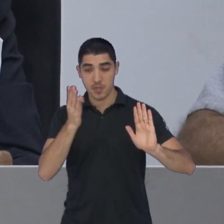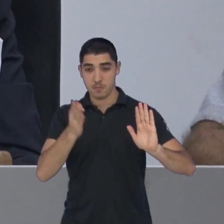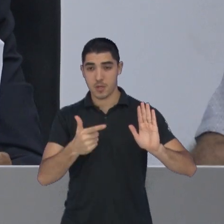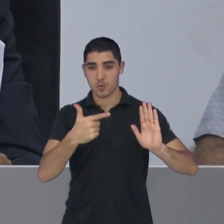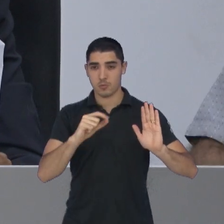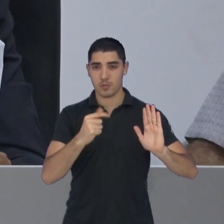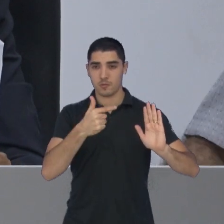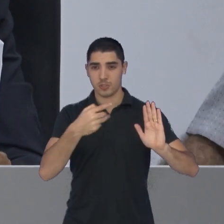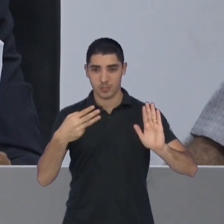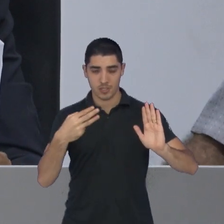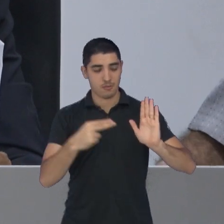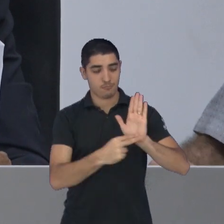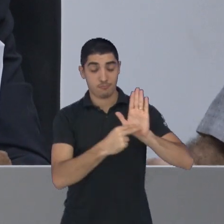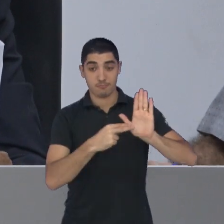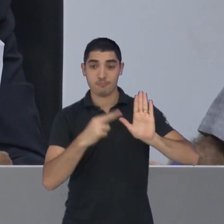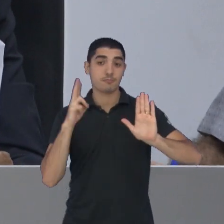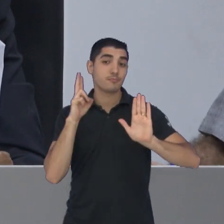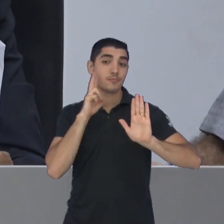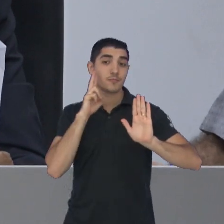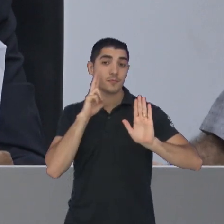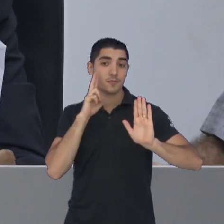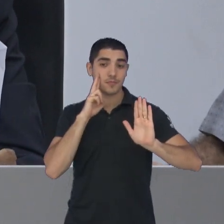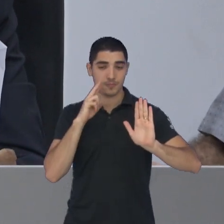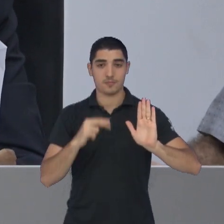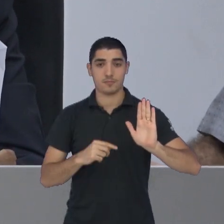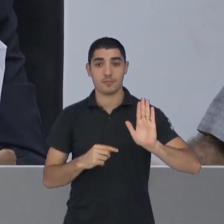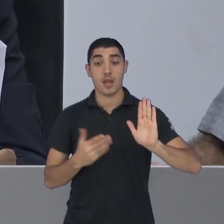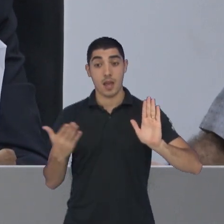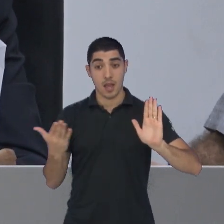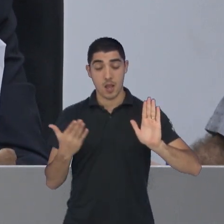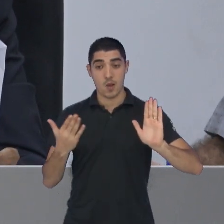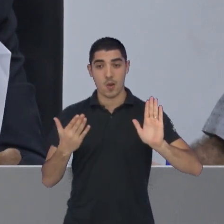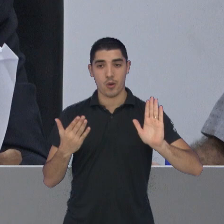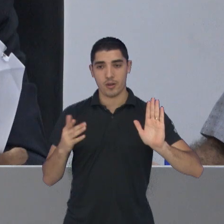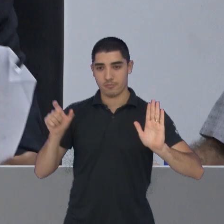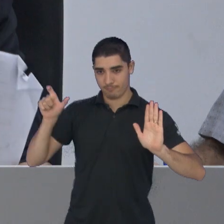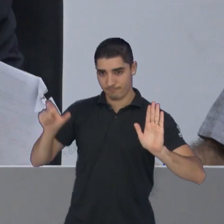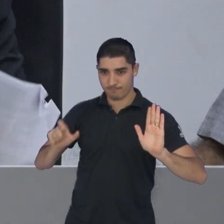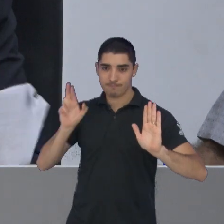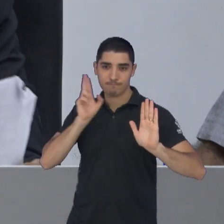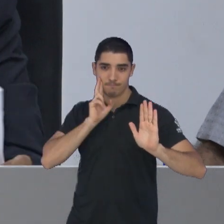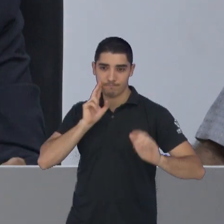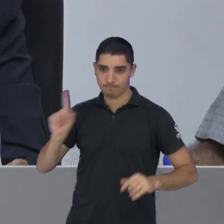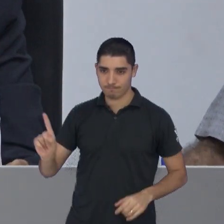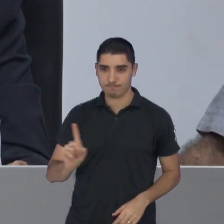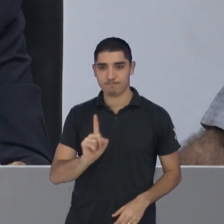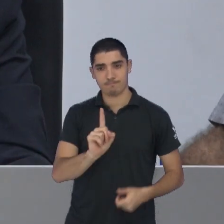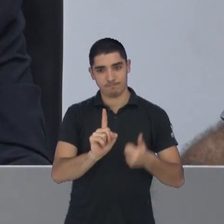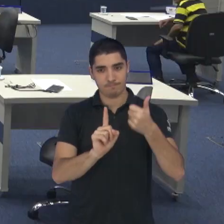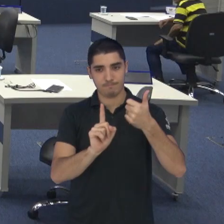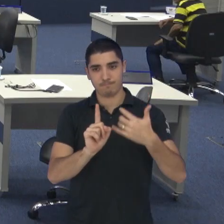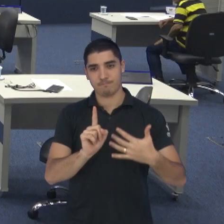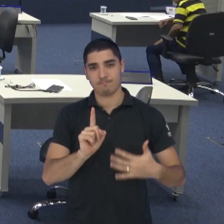370/2003, autoria do vereador Renato Santiago. Inscrito para falar no processo, o vereador Renato Santiago.